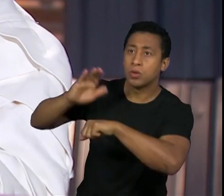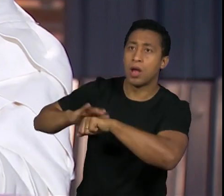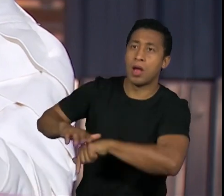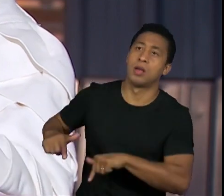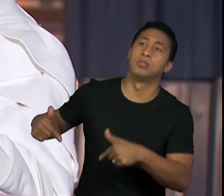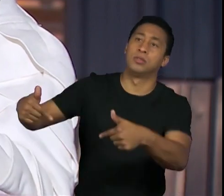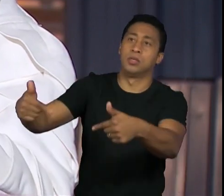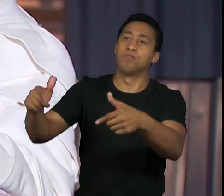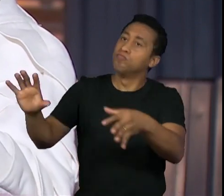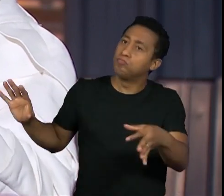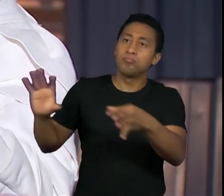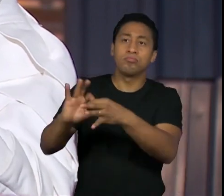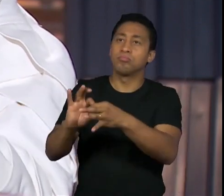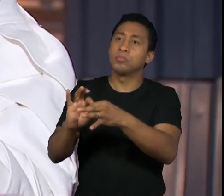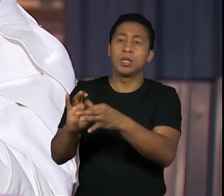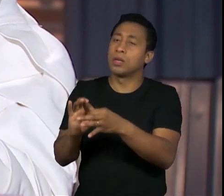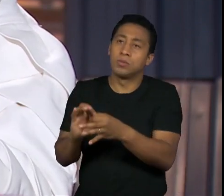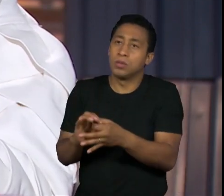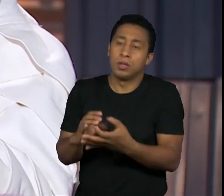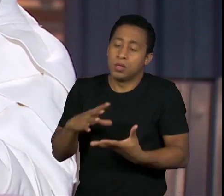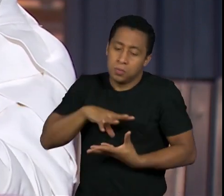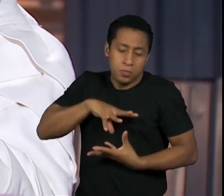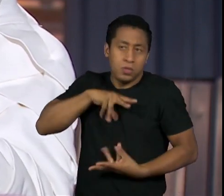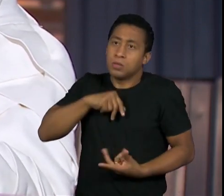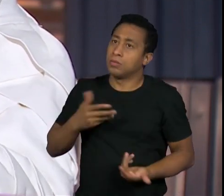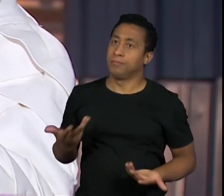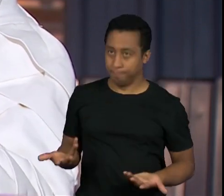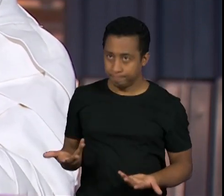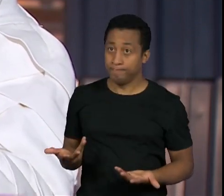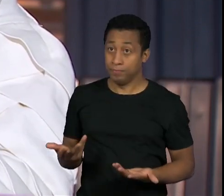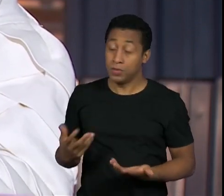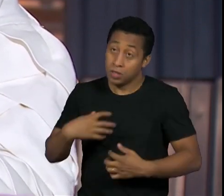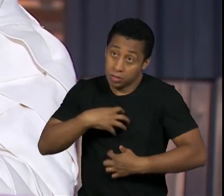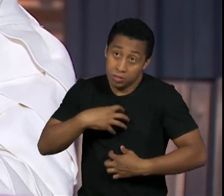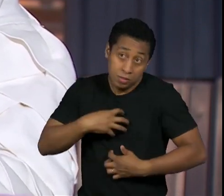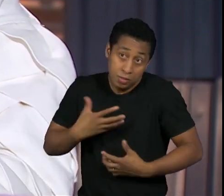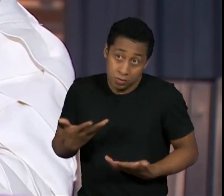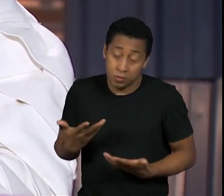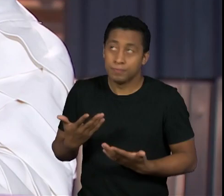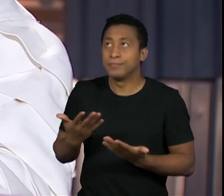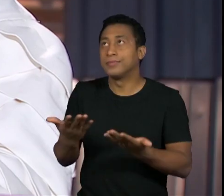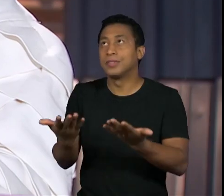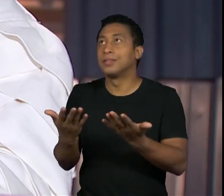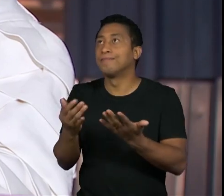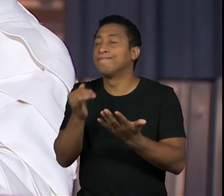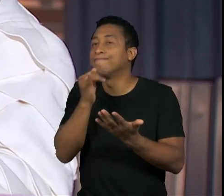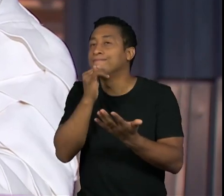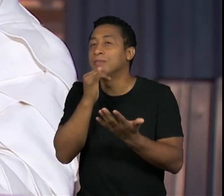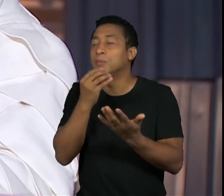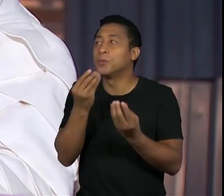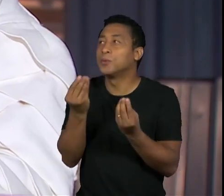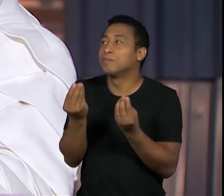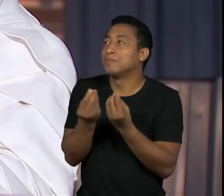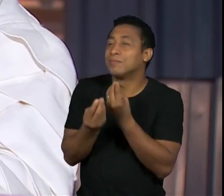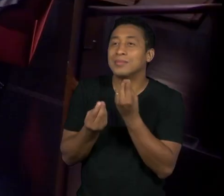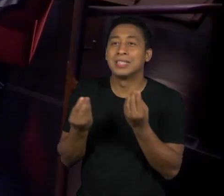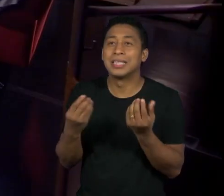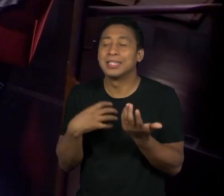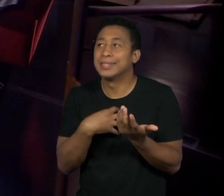um campo que nos impõe, né, no sentido brando, inclusive nos sugere a